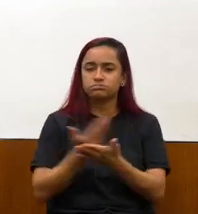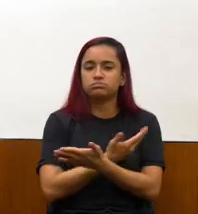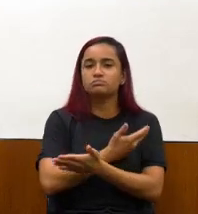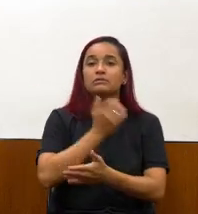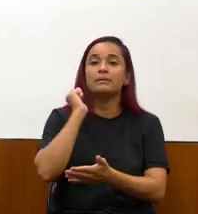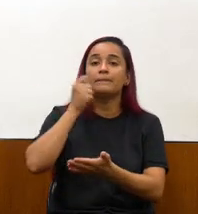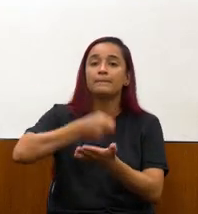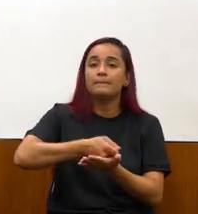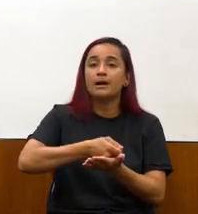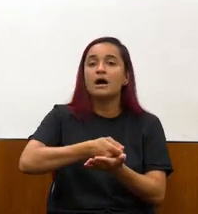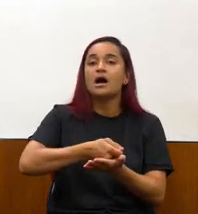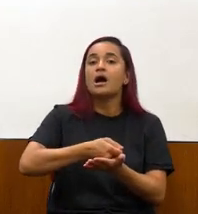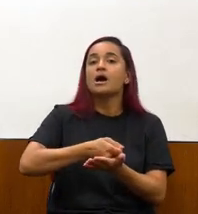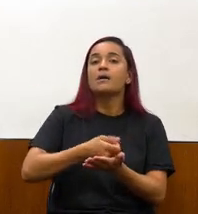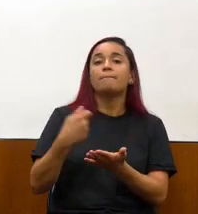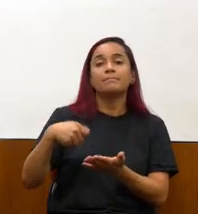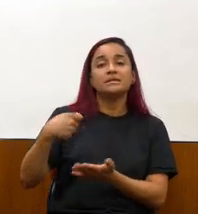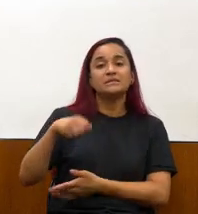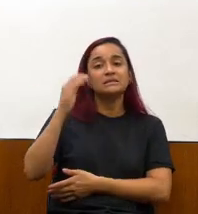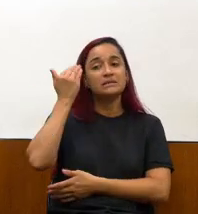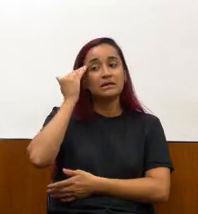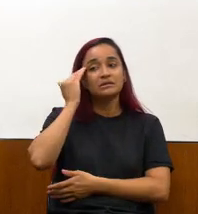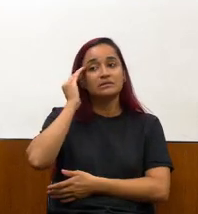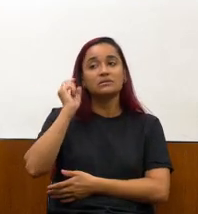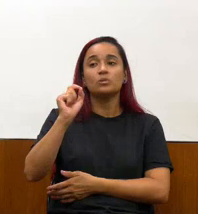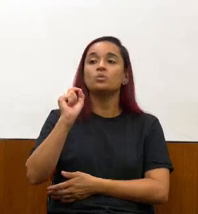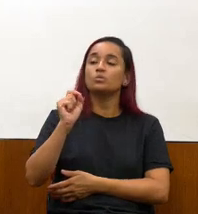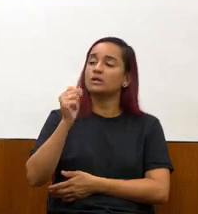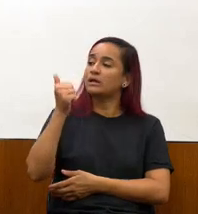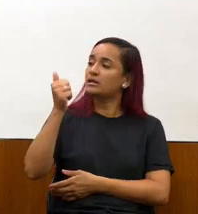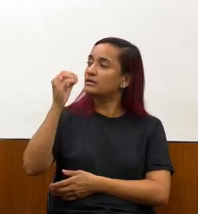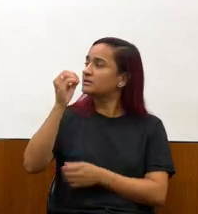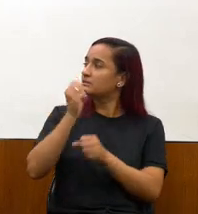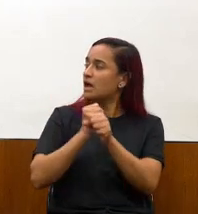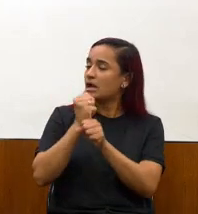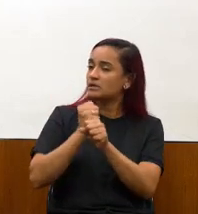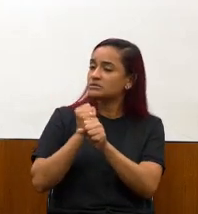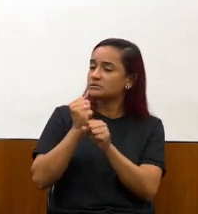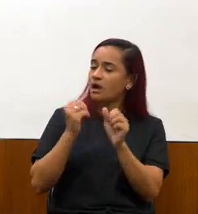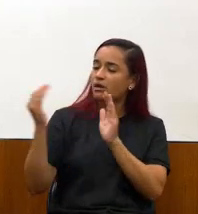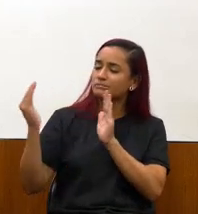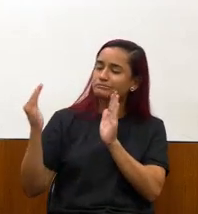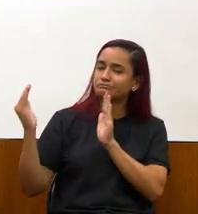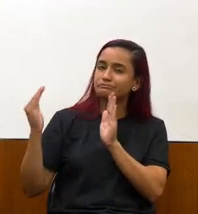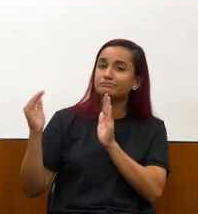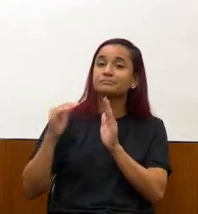dentro desses próximos 10 anos qual que será o atendimento